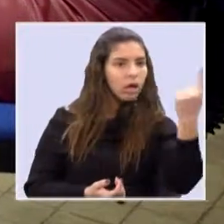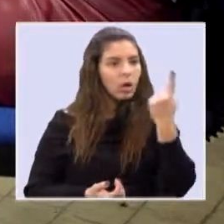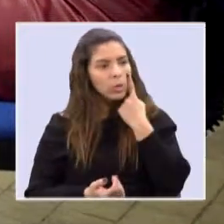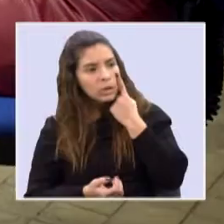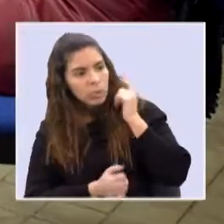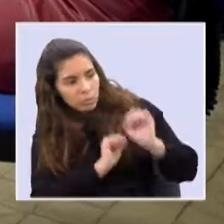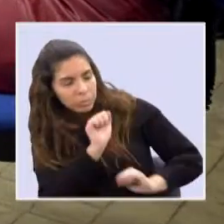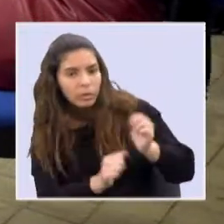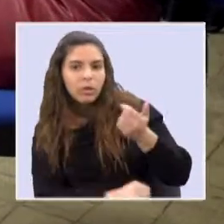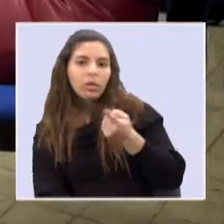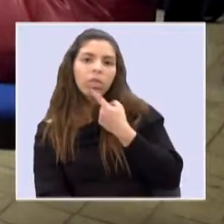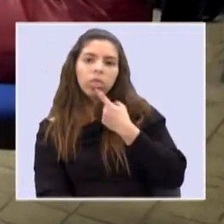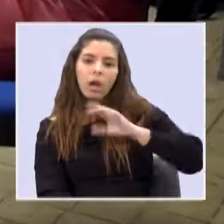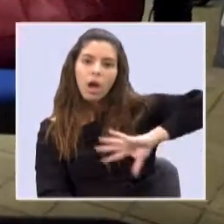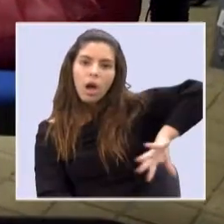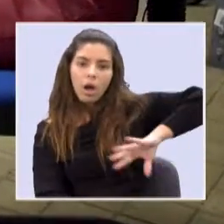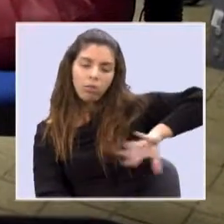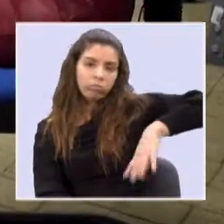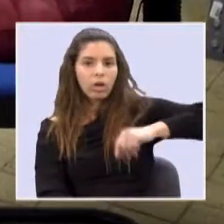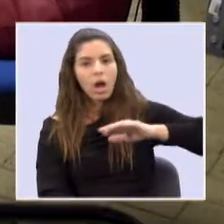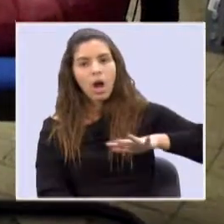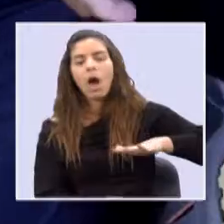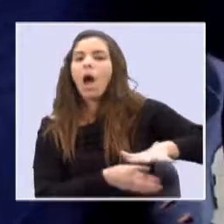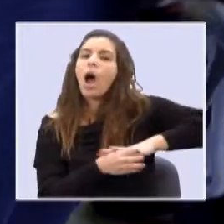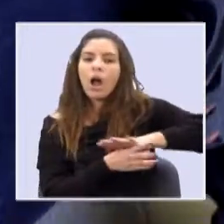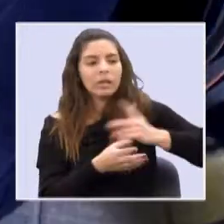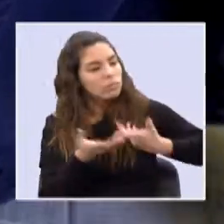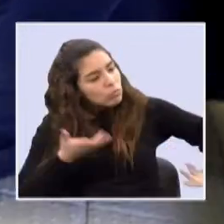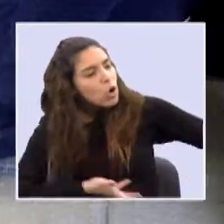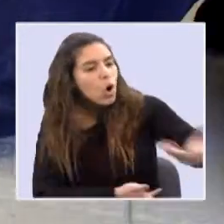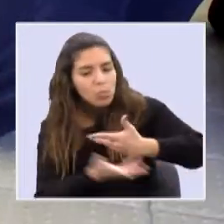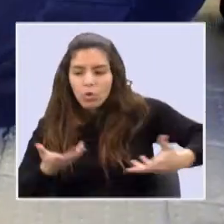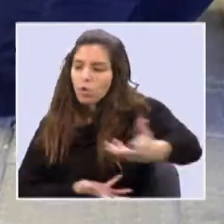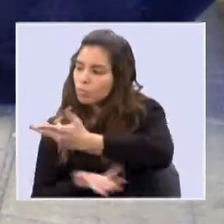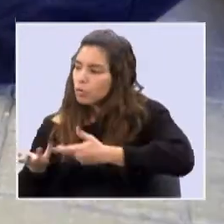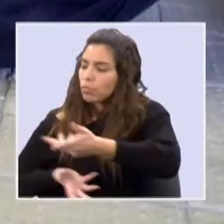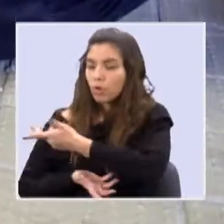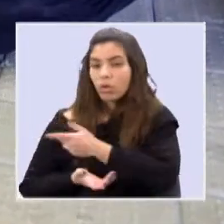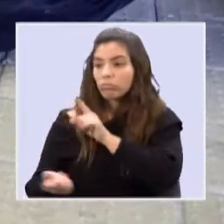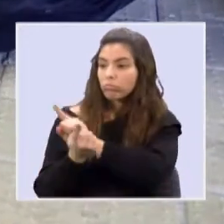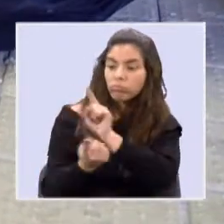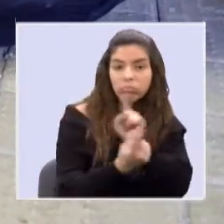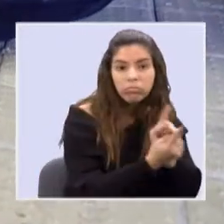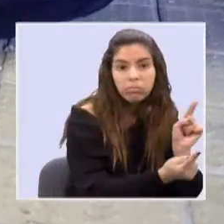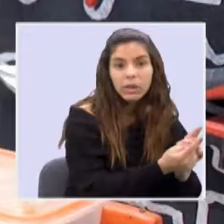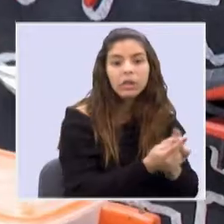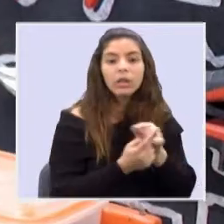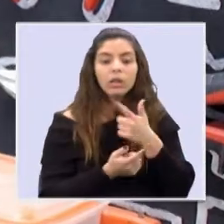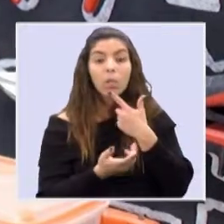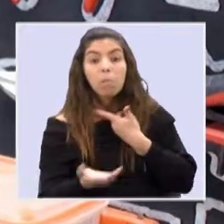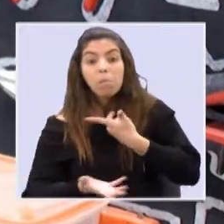produção e havendo uma cultura de partilha de conhecimento, a metodologia open source, ou seja,